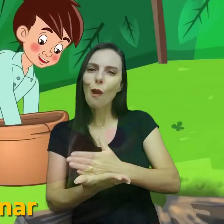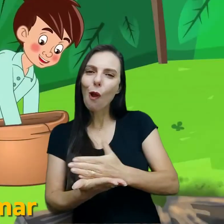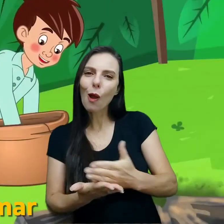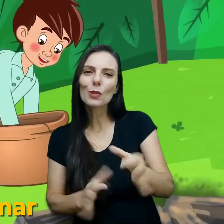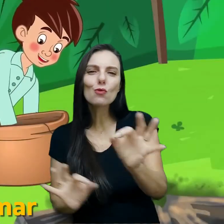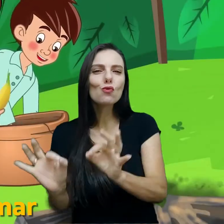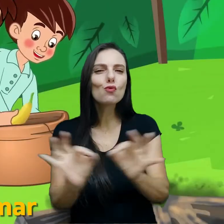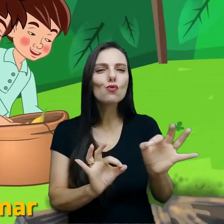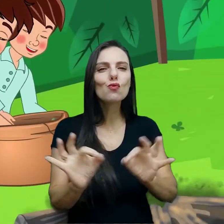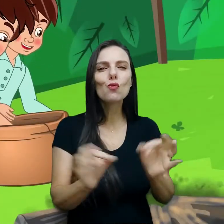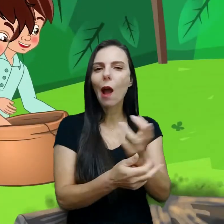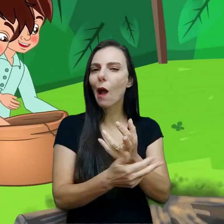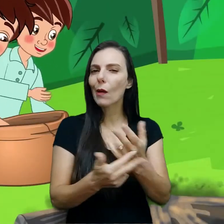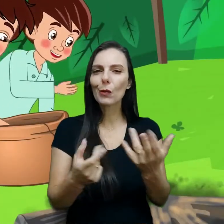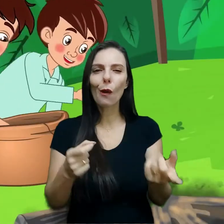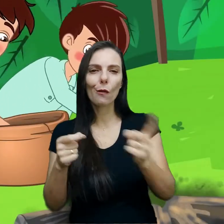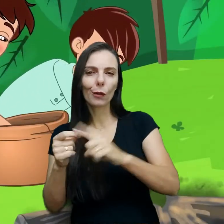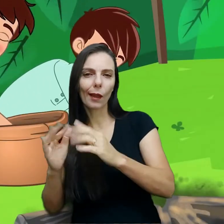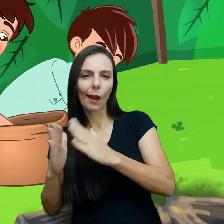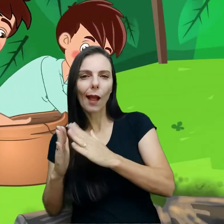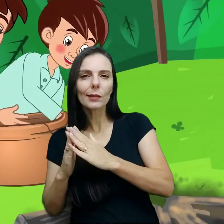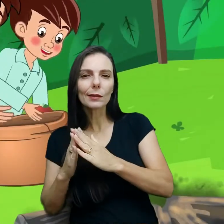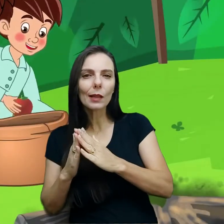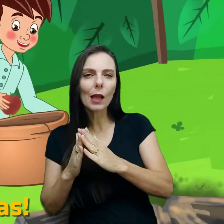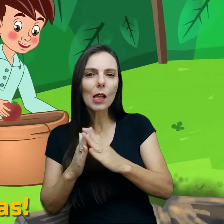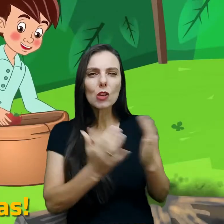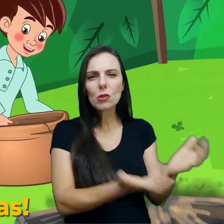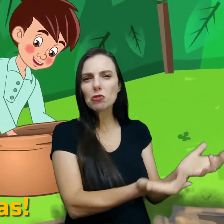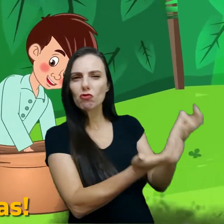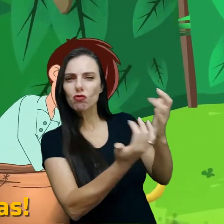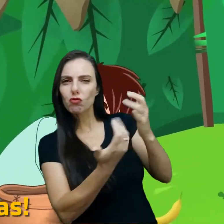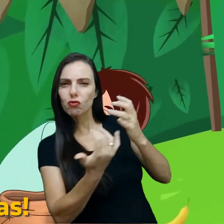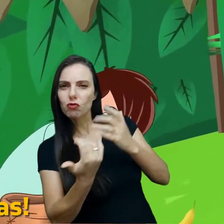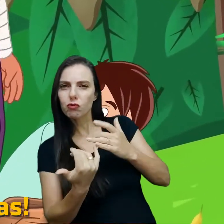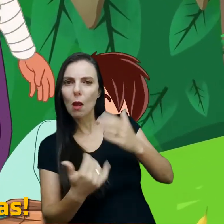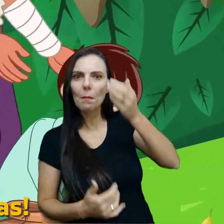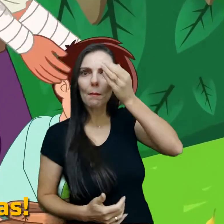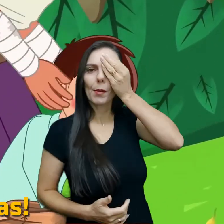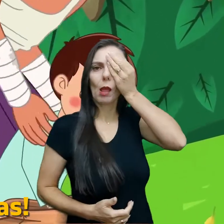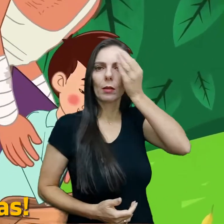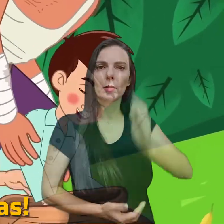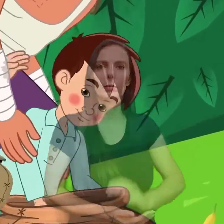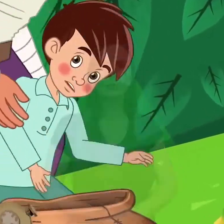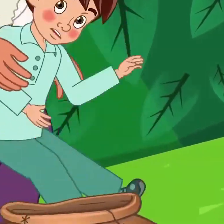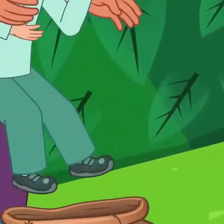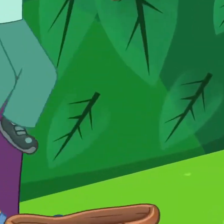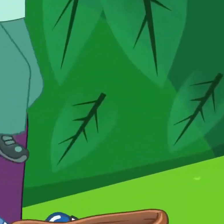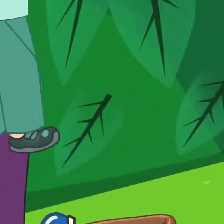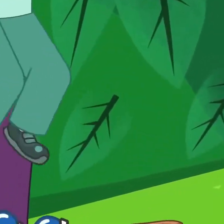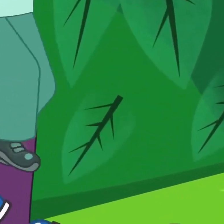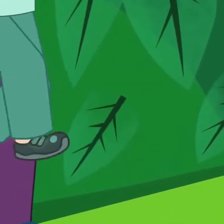Quando começaram a arrumar as malas para ir embora, foram atacados pelos piratas.